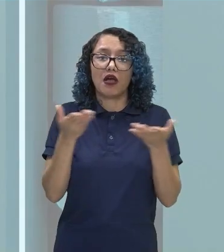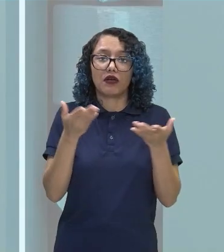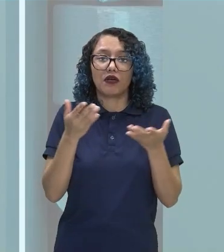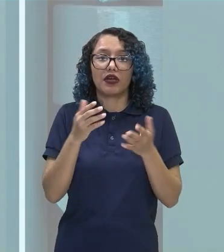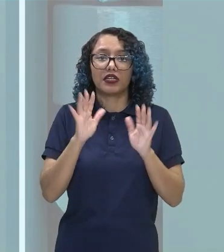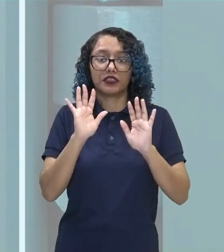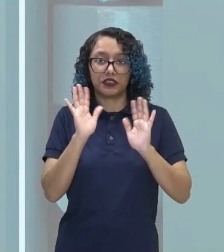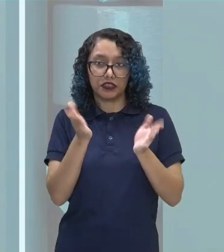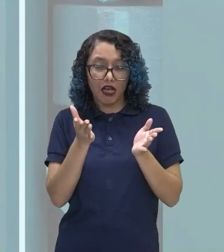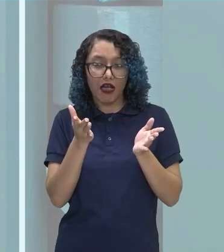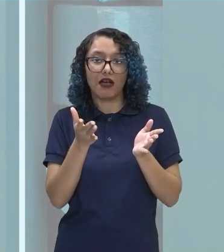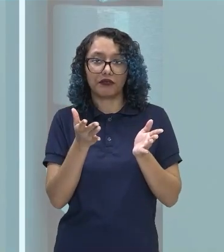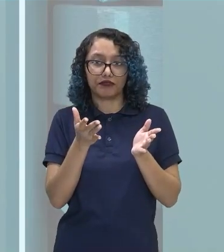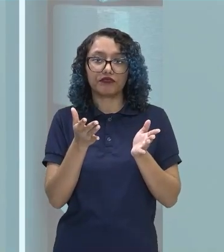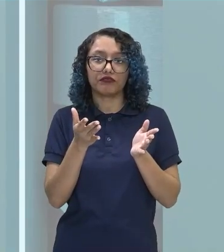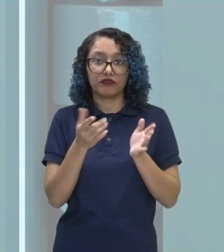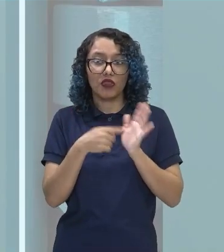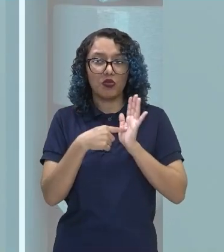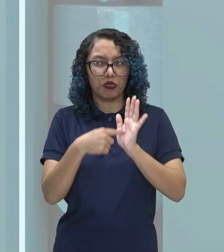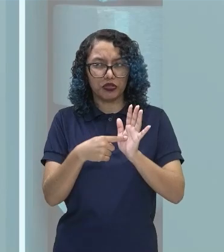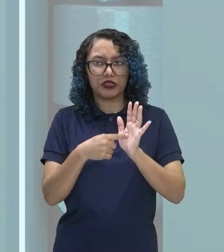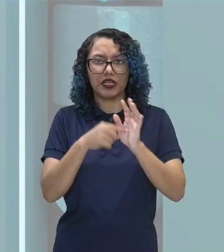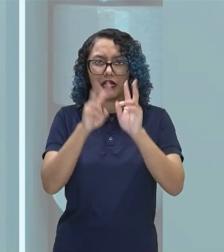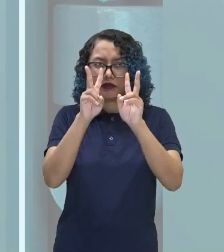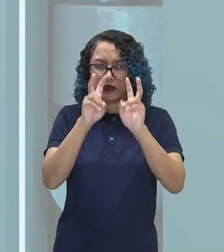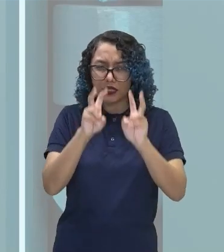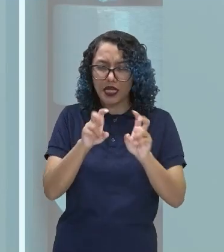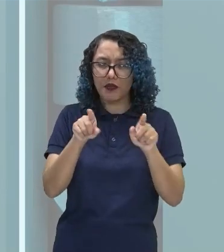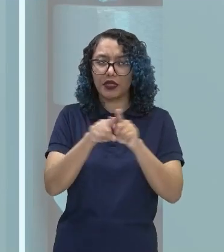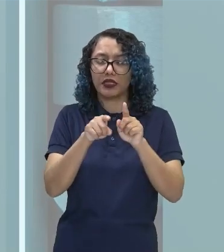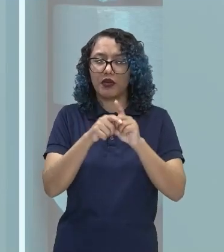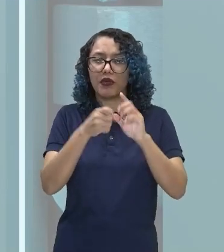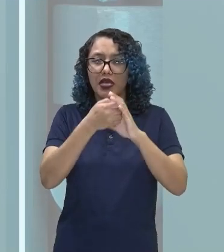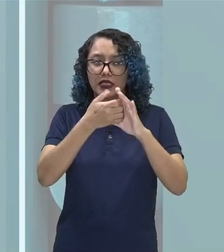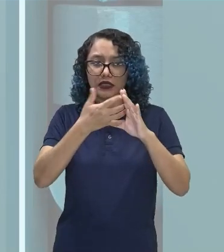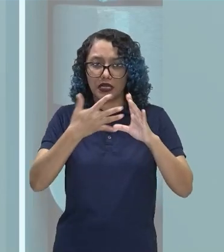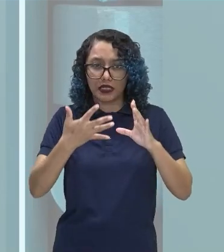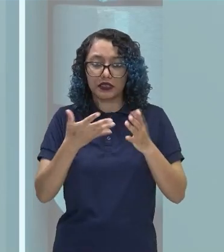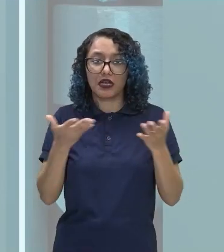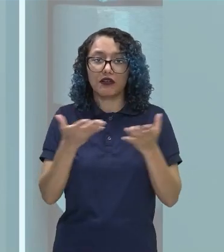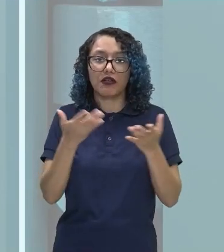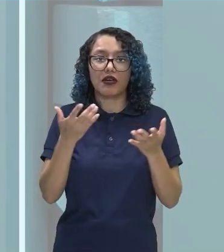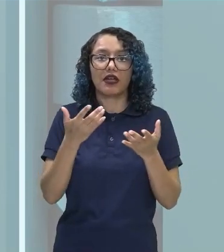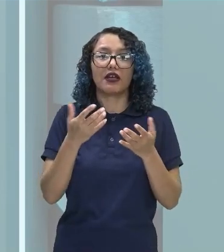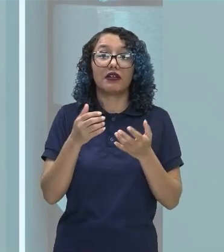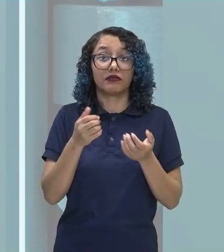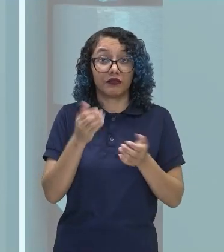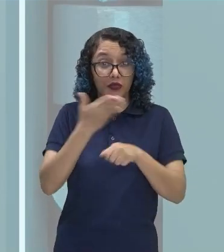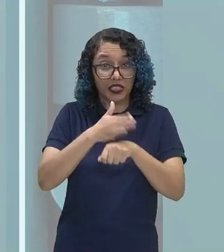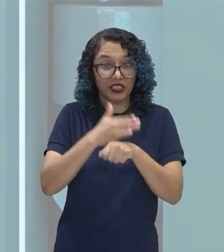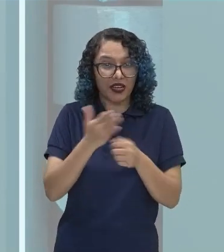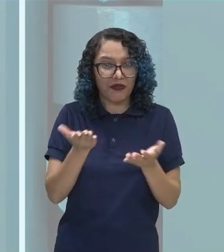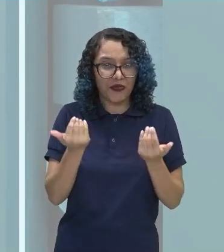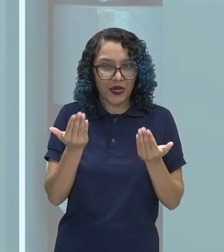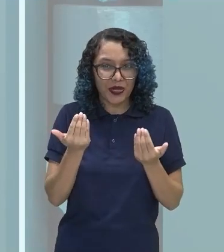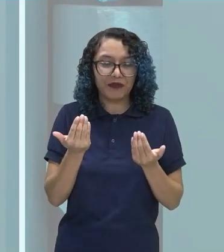indicados aí os nossos temas, critérios, elementos, Vamos fazer juntos agora? Pois